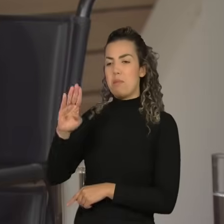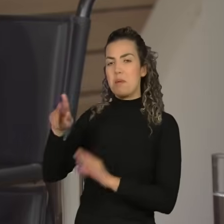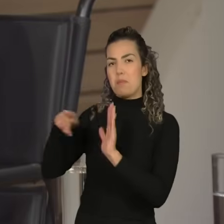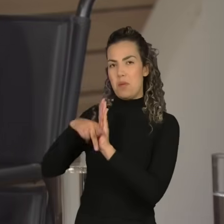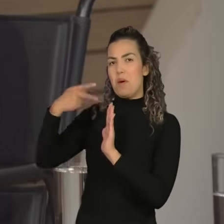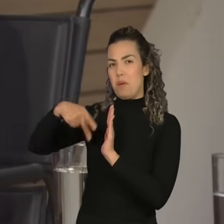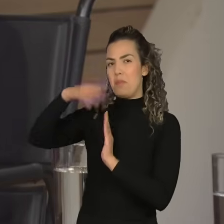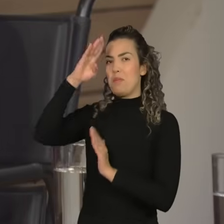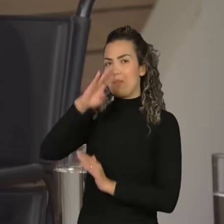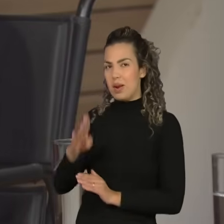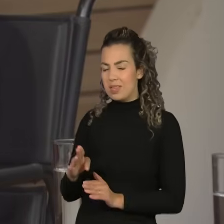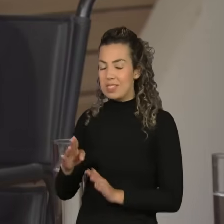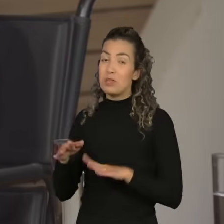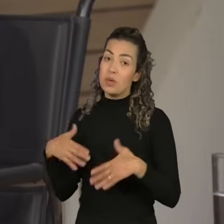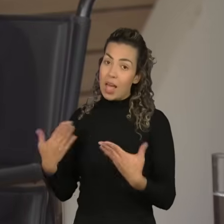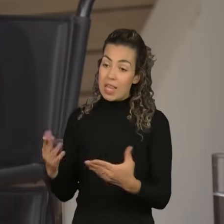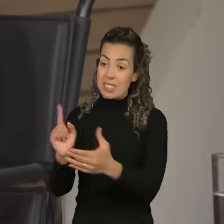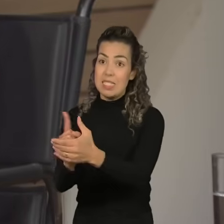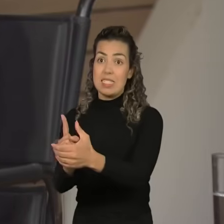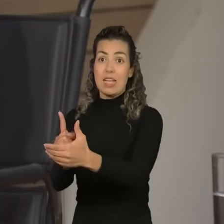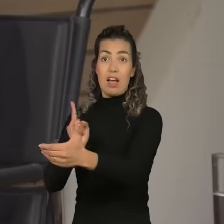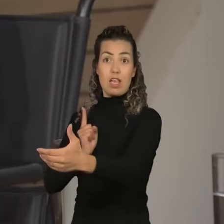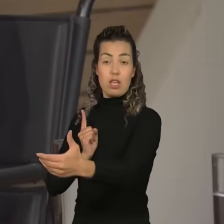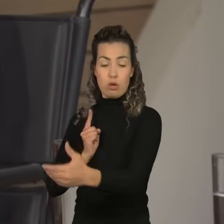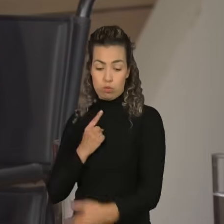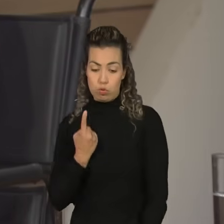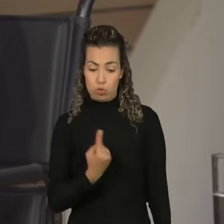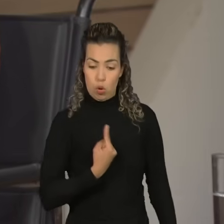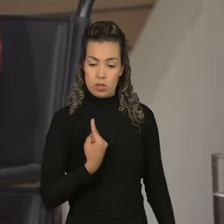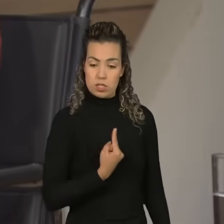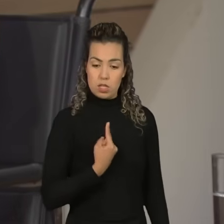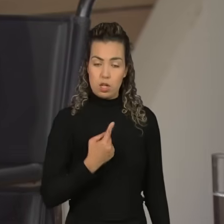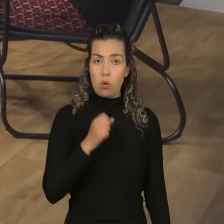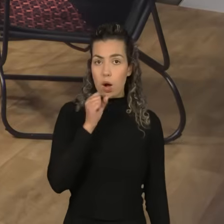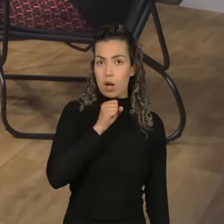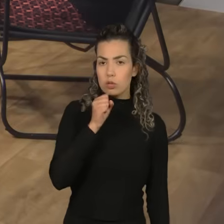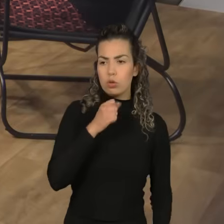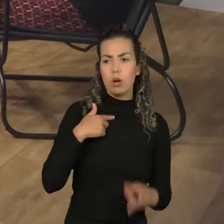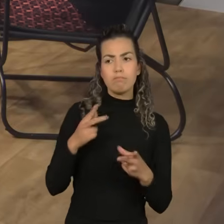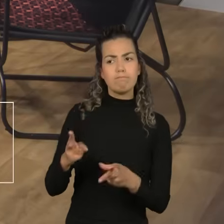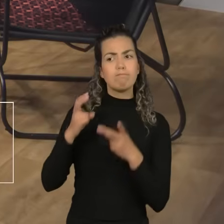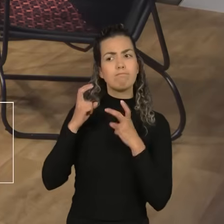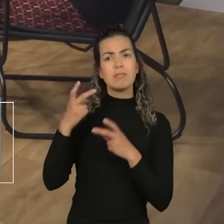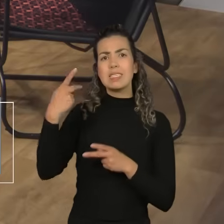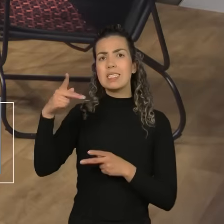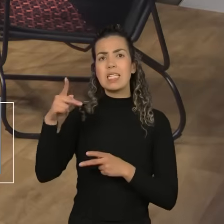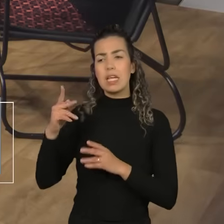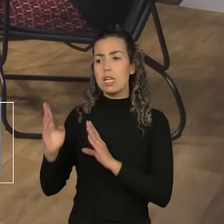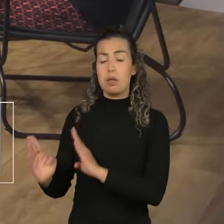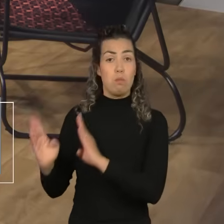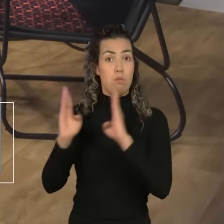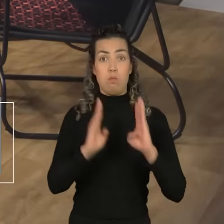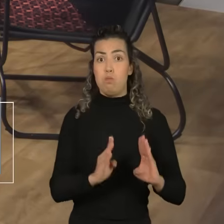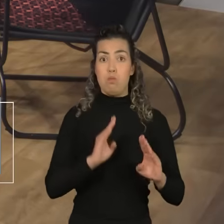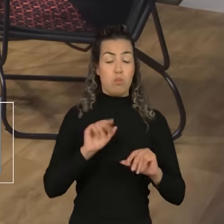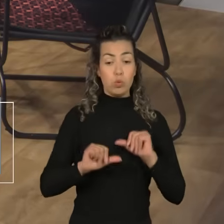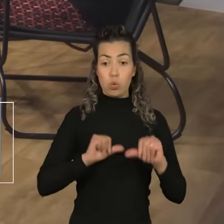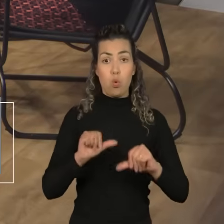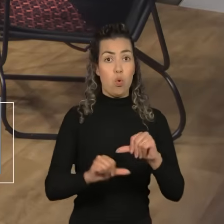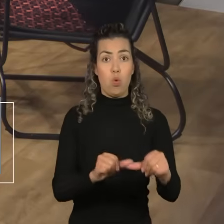trazendo na carreira solo. Você já começa a ver um Cazuza numa outra fase, até ele chegar a querer gravar